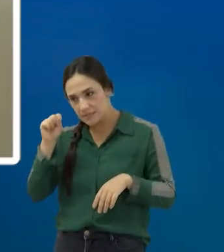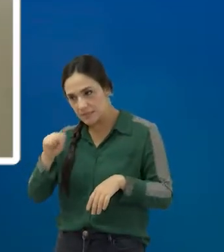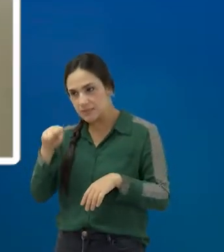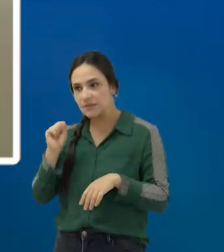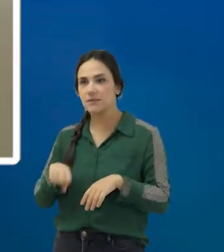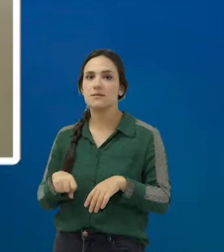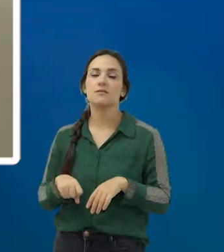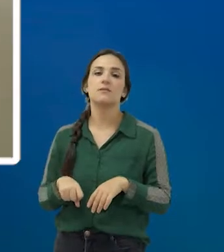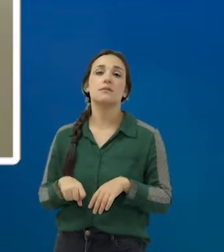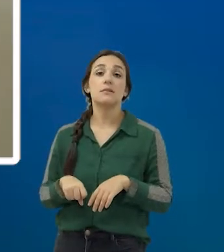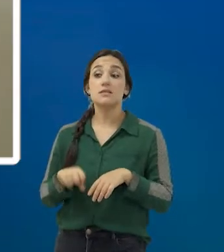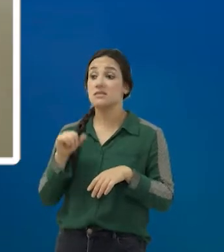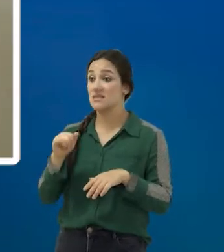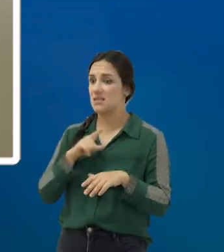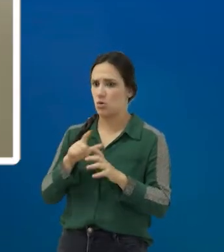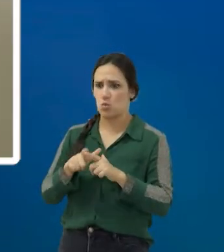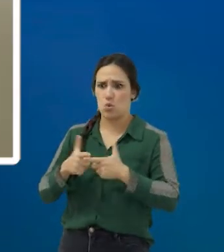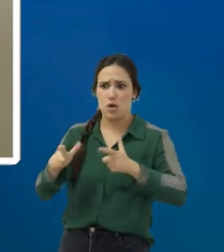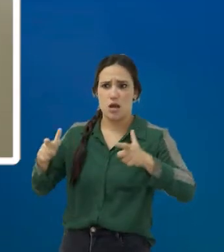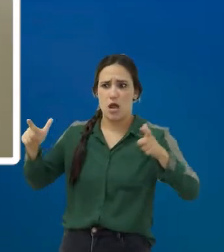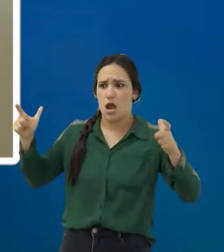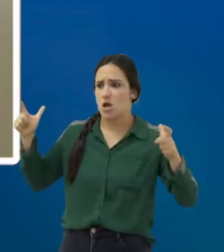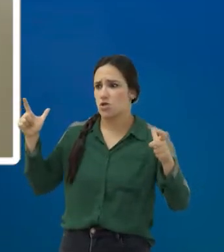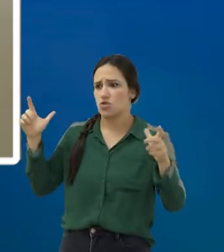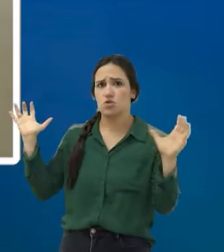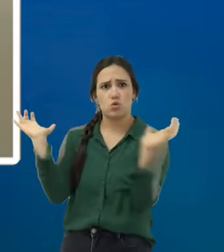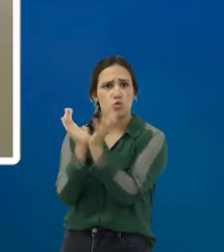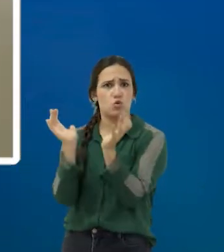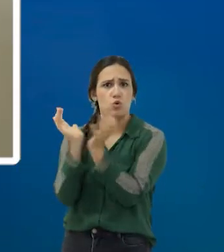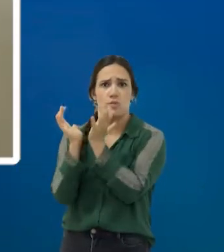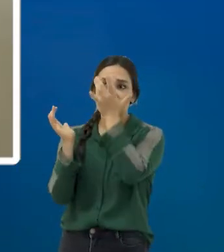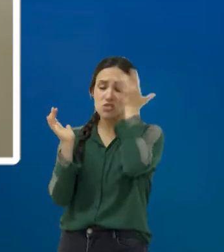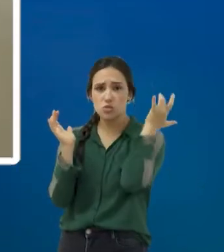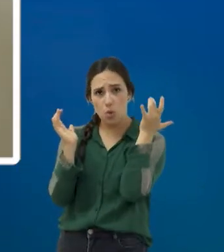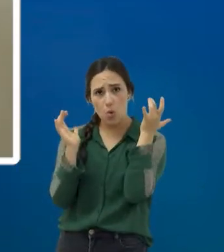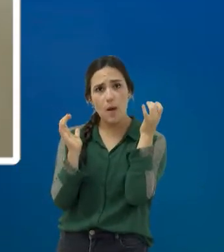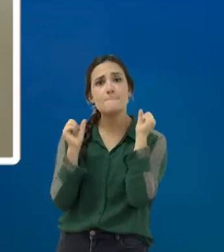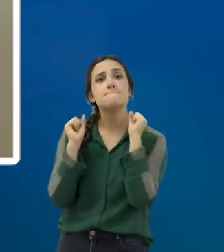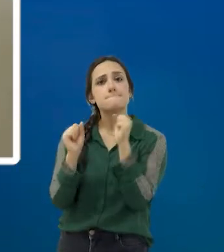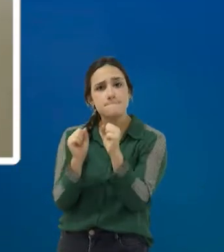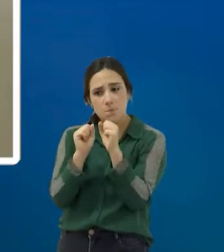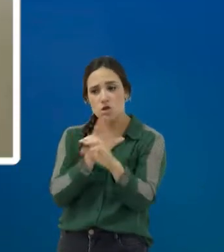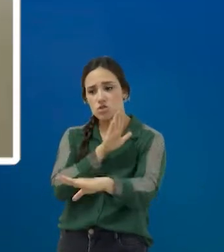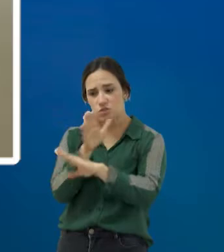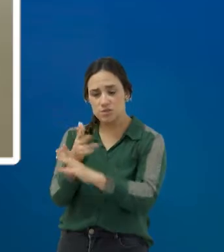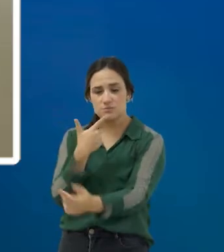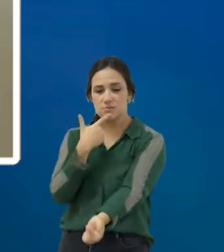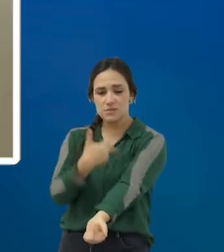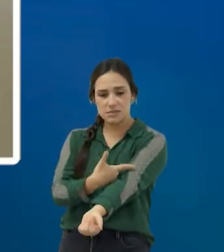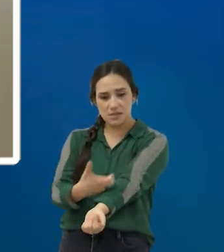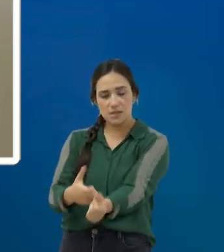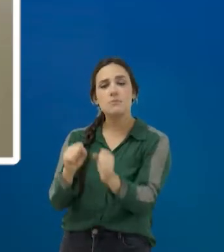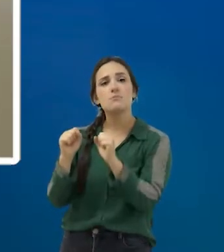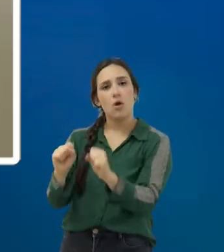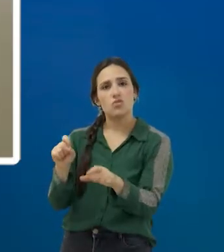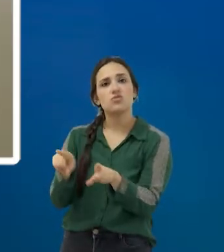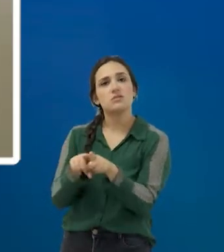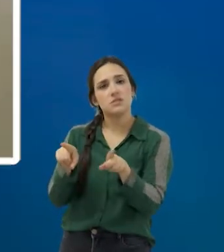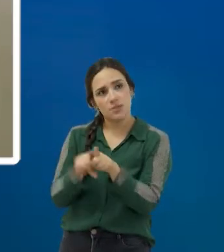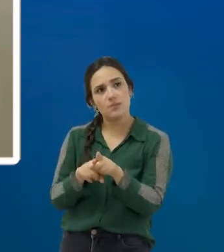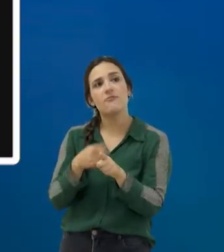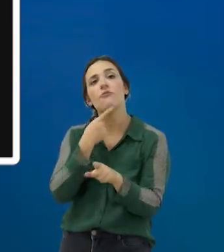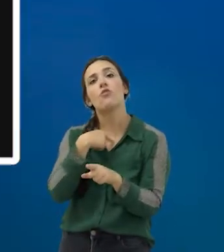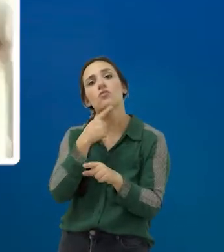que são fora das nossas unidades, nos municípios que nós fazemos também o cadastro de doadores de medula